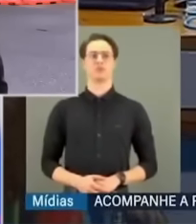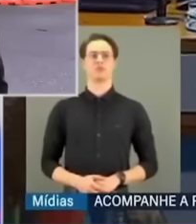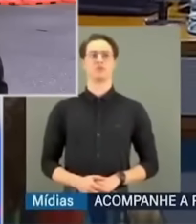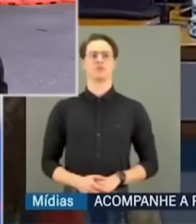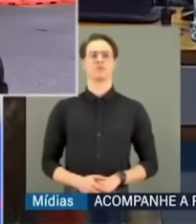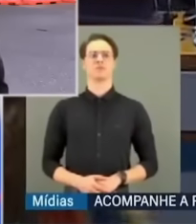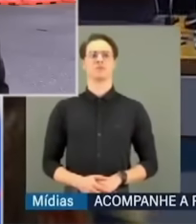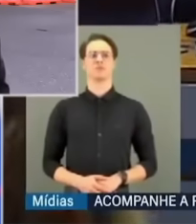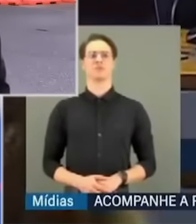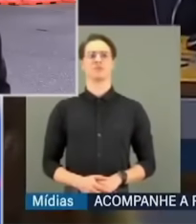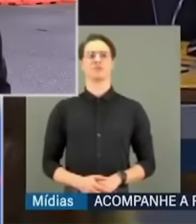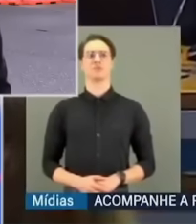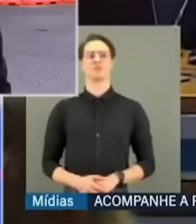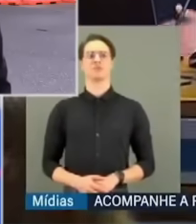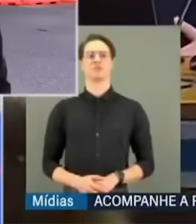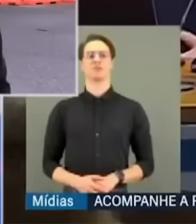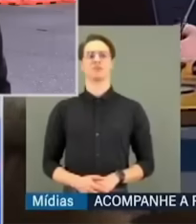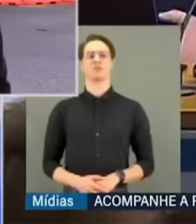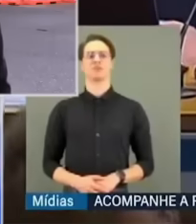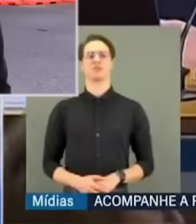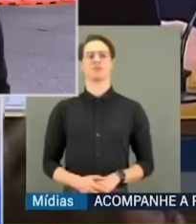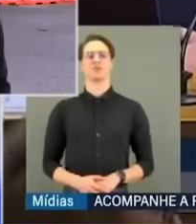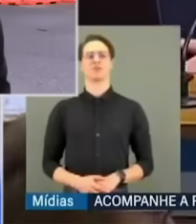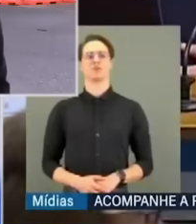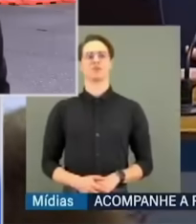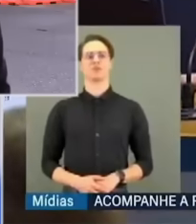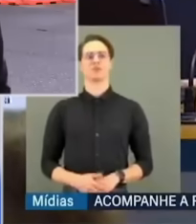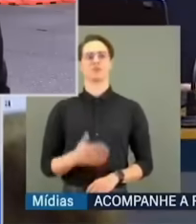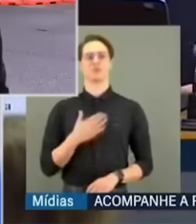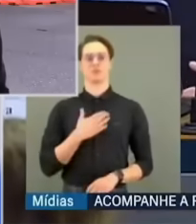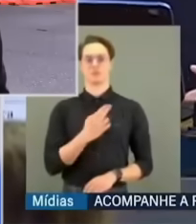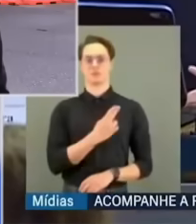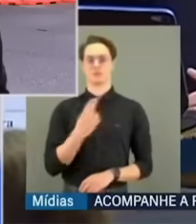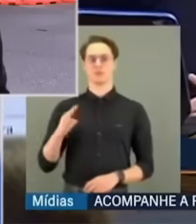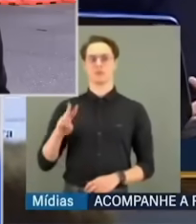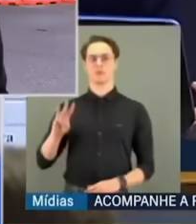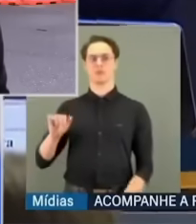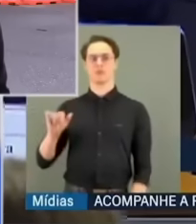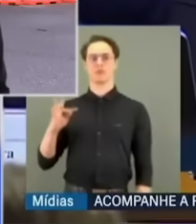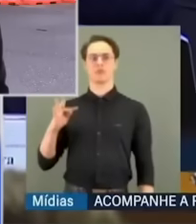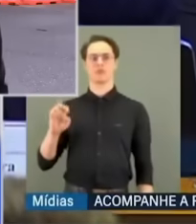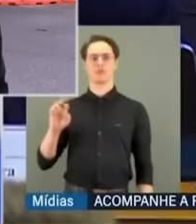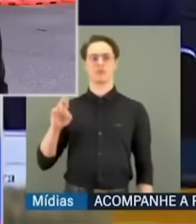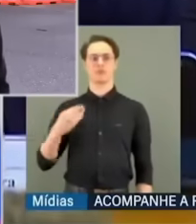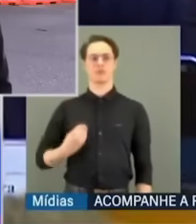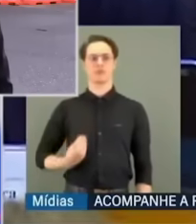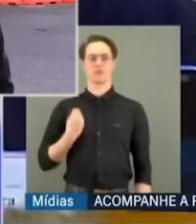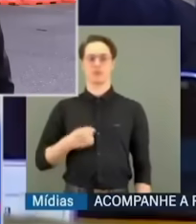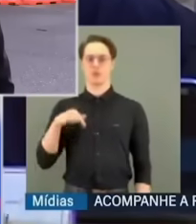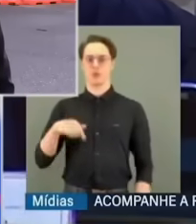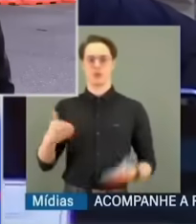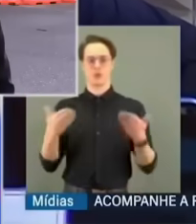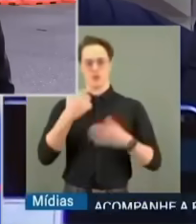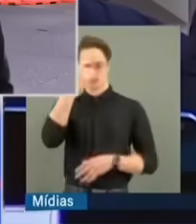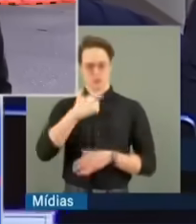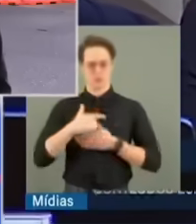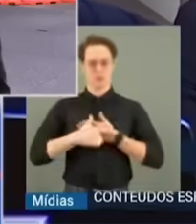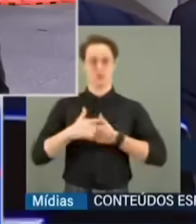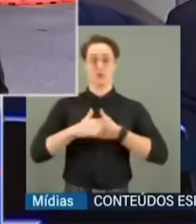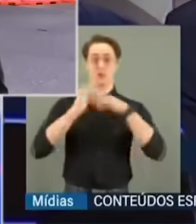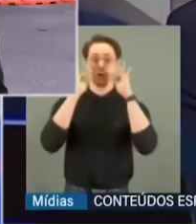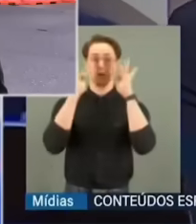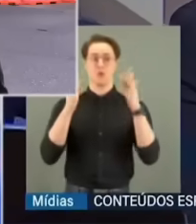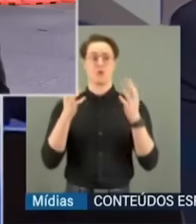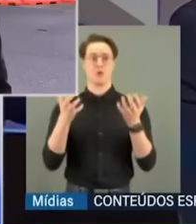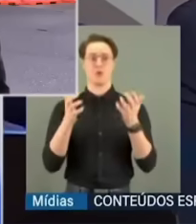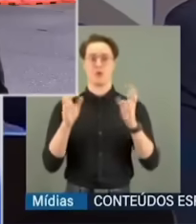que ele deu na sessão da CPMI ontem e informações que foram omitidas, segundo a Polícia Federal, no primeiro depoimento que ele deu